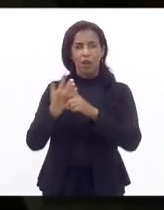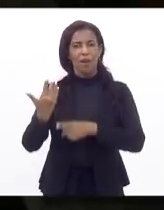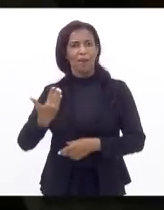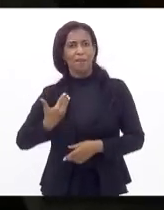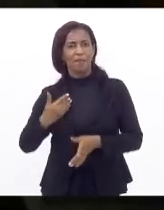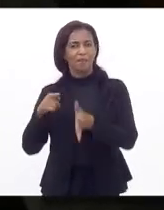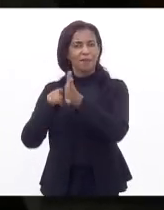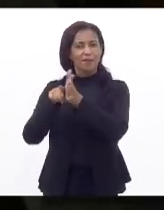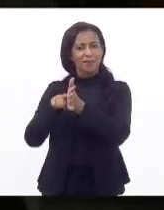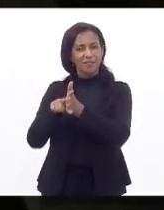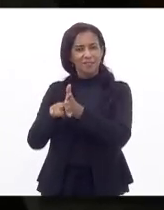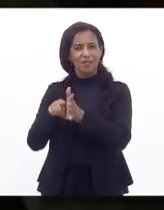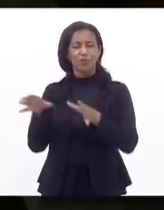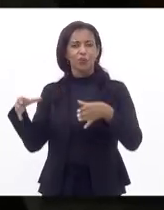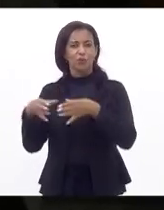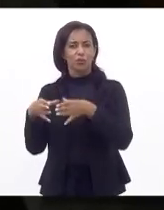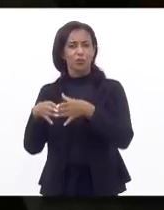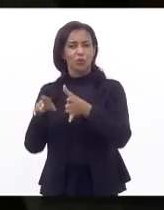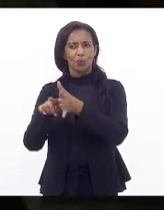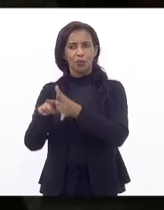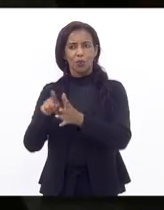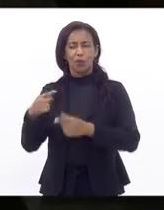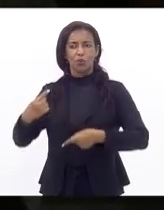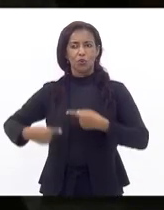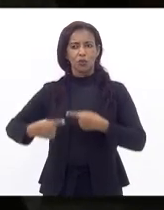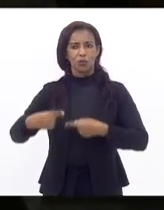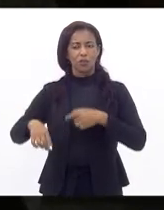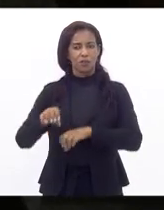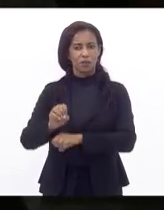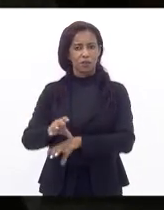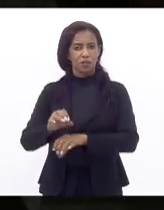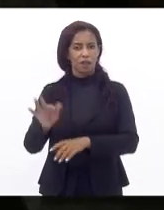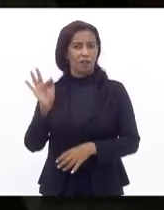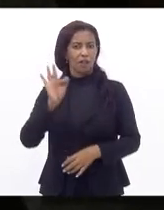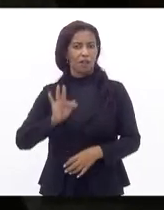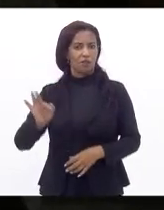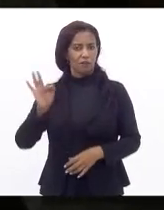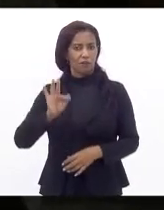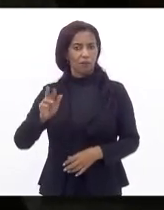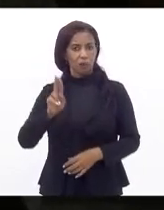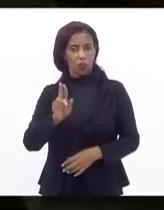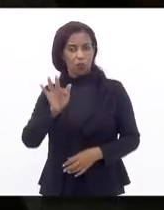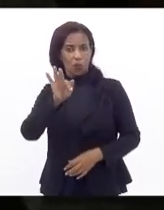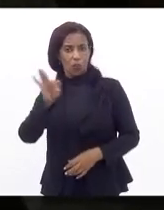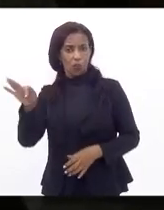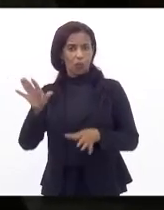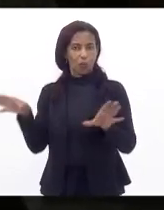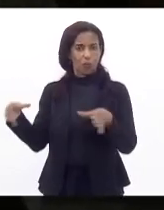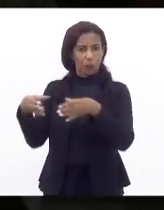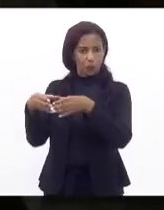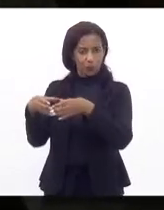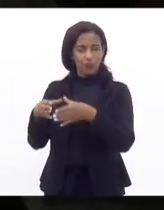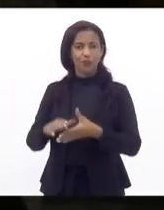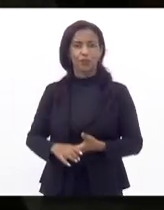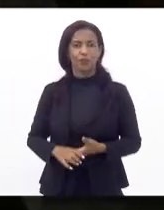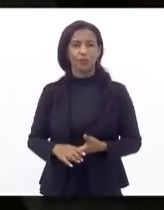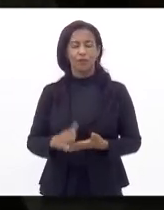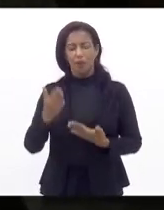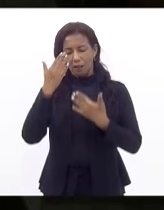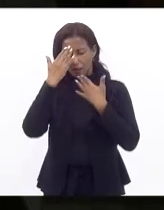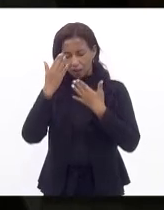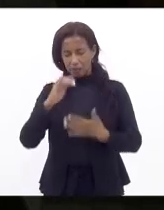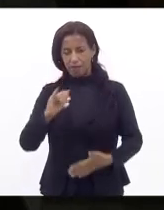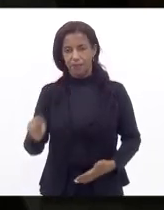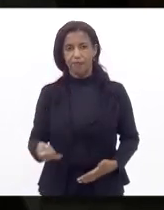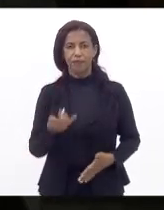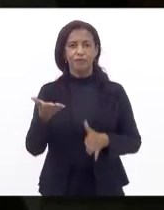colegas pesquisadoras do grupo de pesquisa em políticas públicas de educação da Faculdade de Educação da UF, o GRUP, né, e agradeço muito pela oportunidade